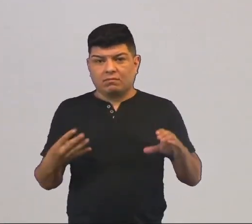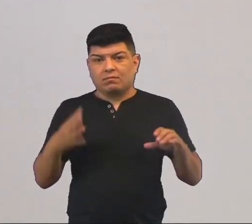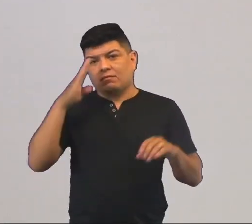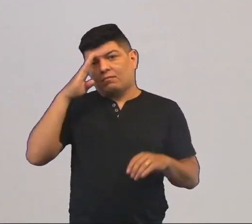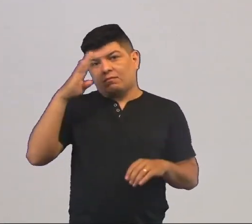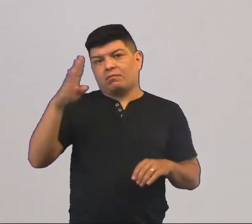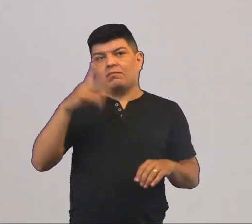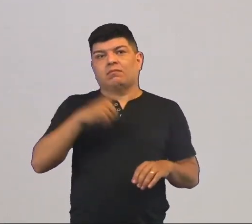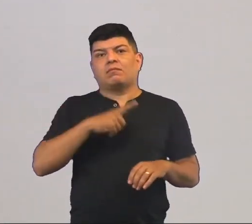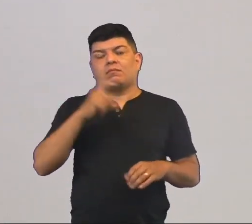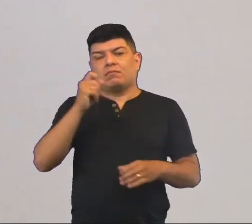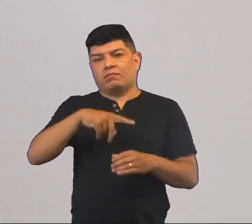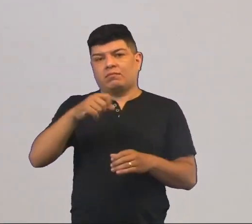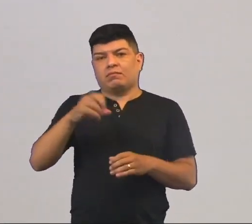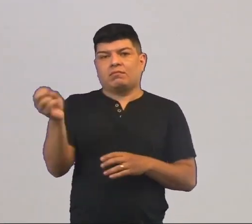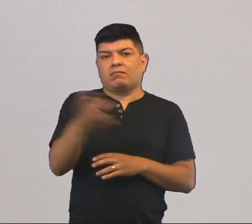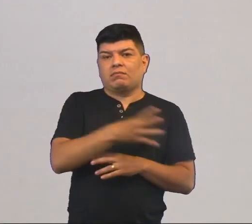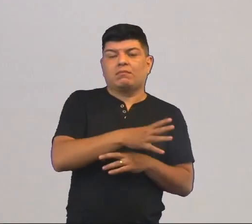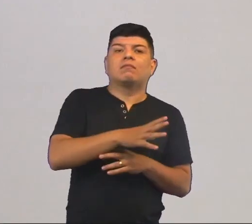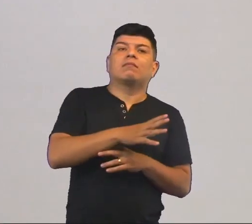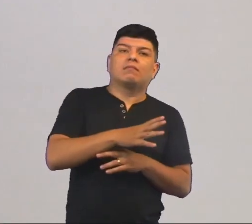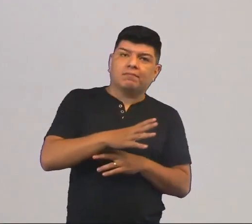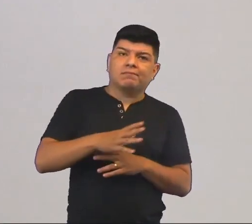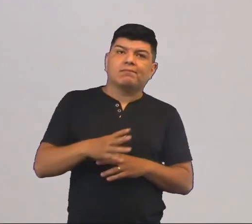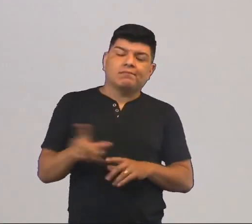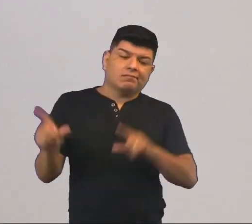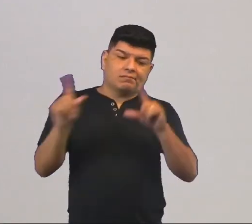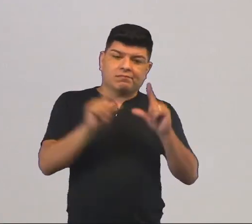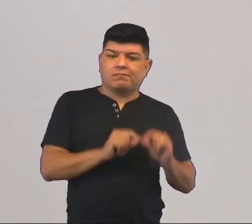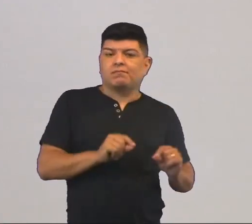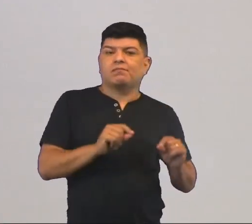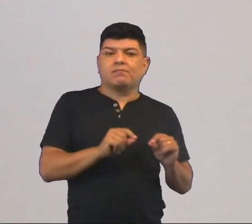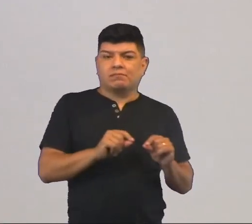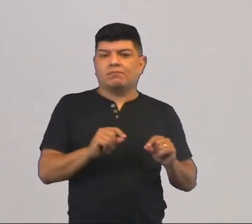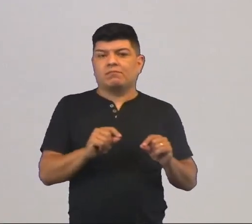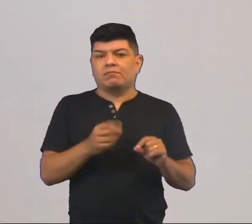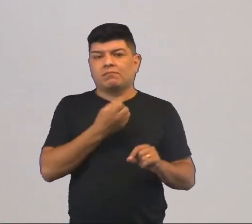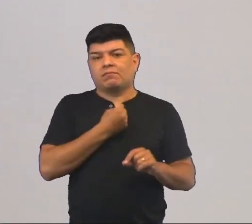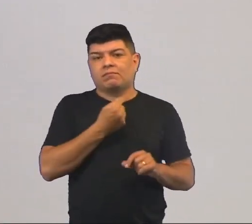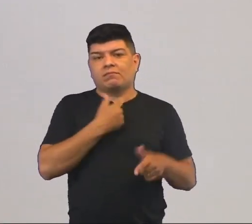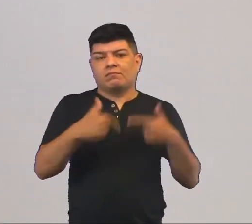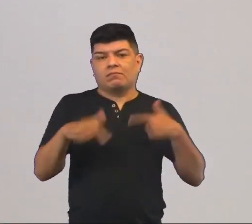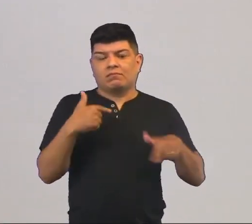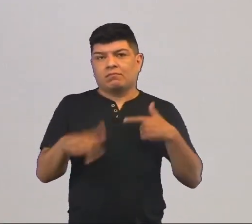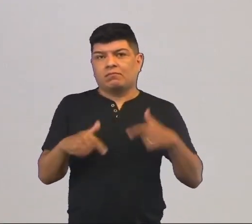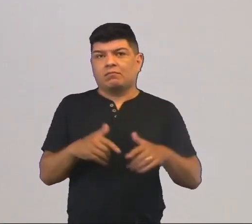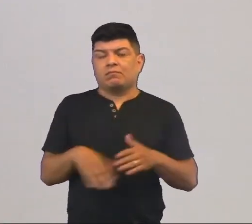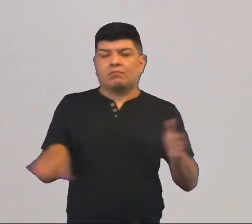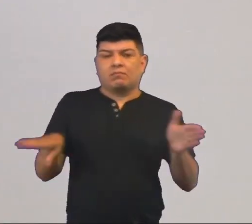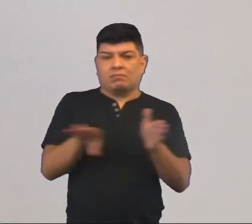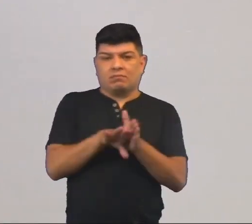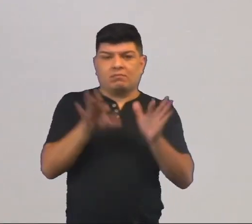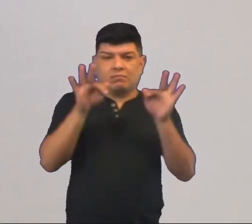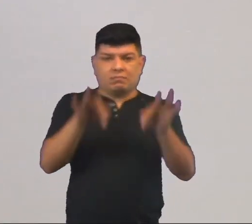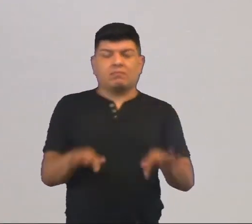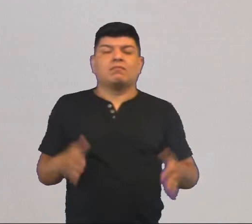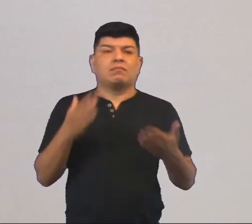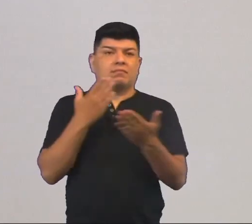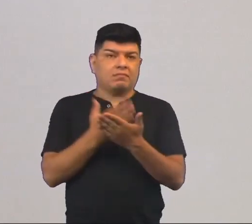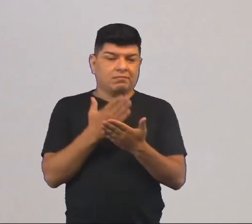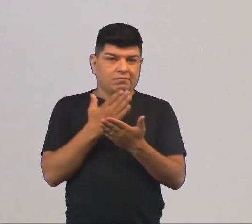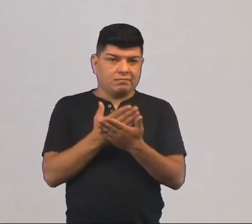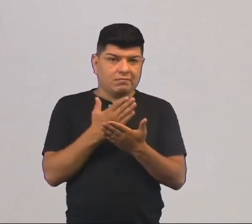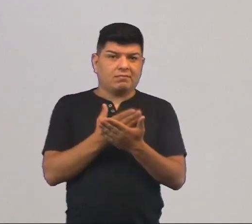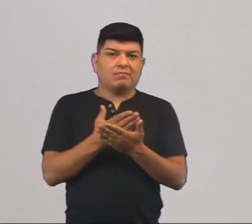aí principais da agricultura moderna seria aí essa redução aí do número de mão de obras. E chegamos ao final